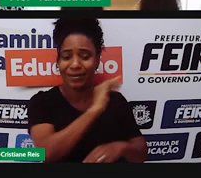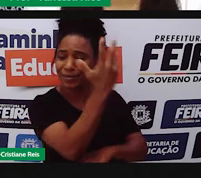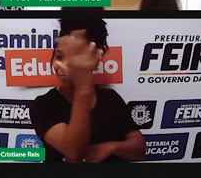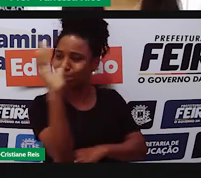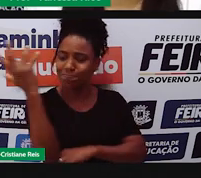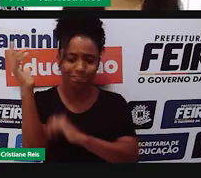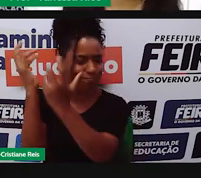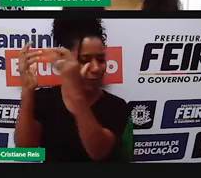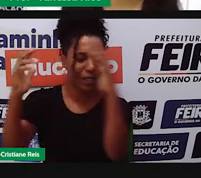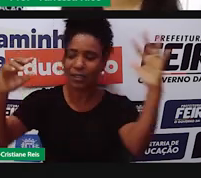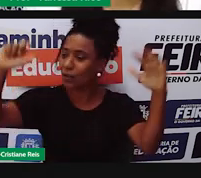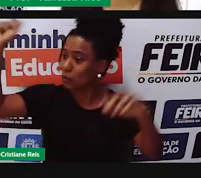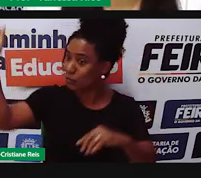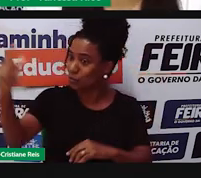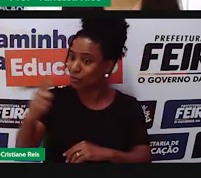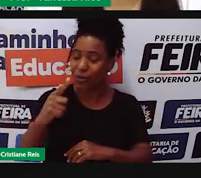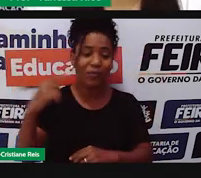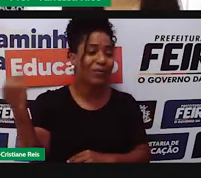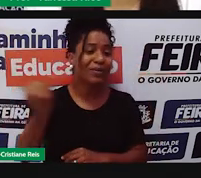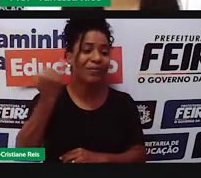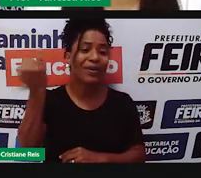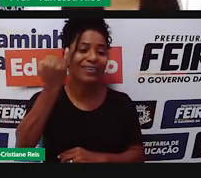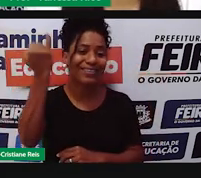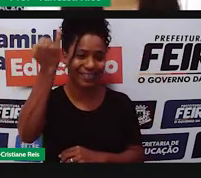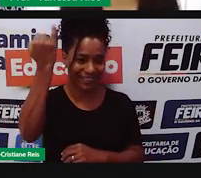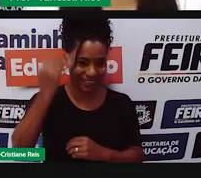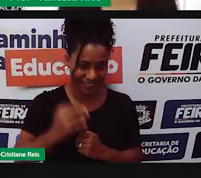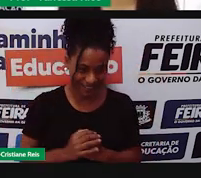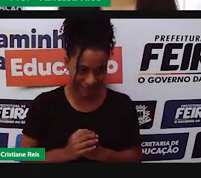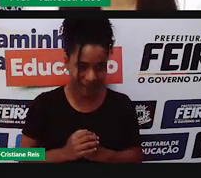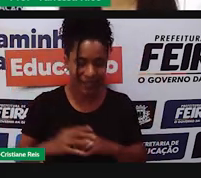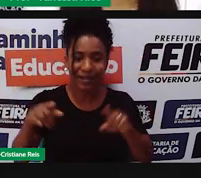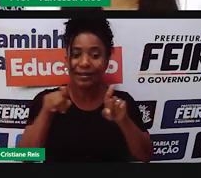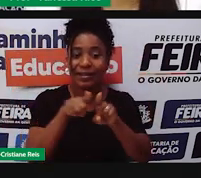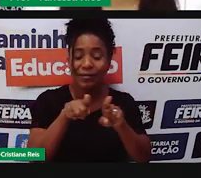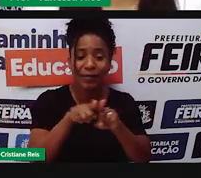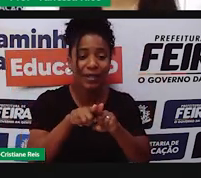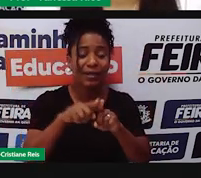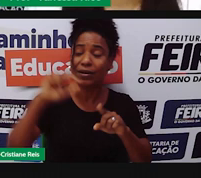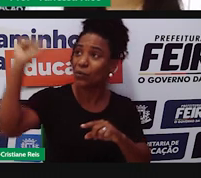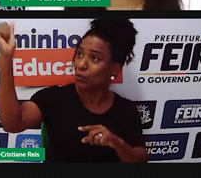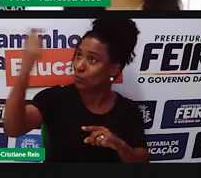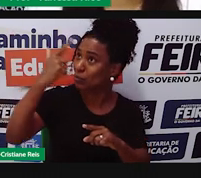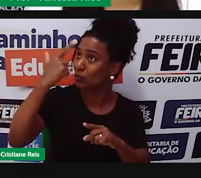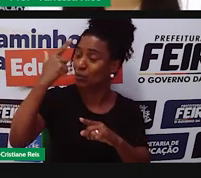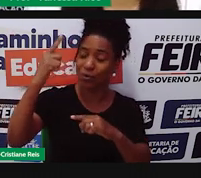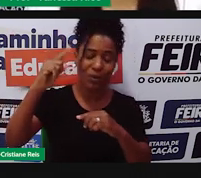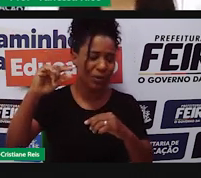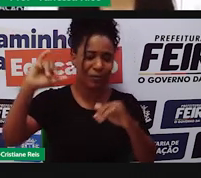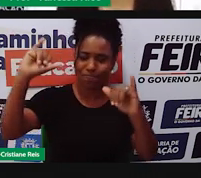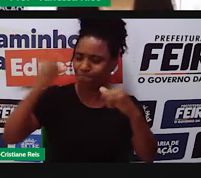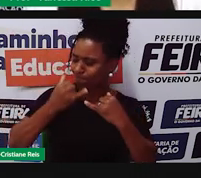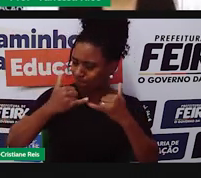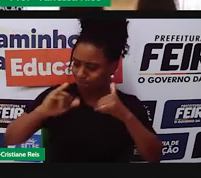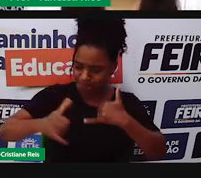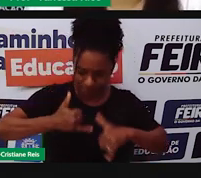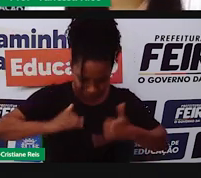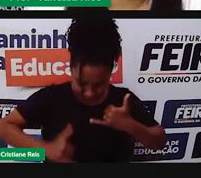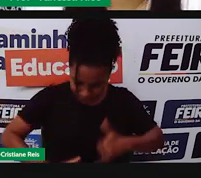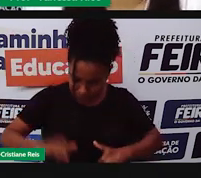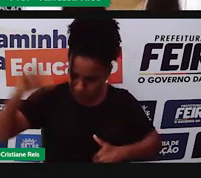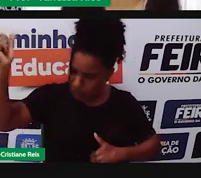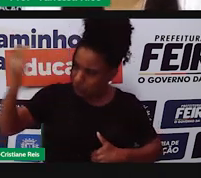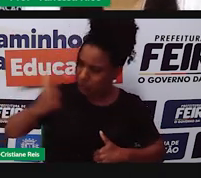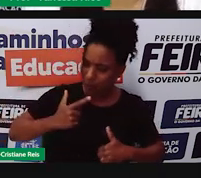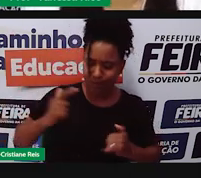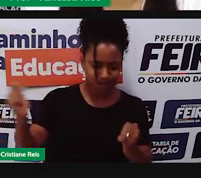né? E também como o sol pode nos oferecer aí a sua energia térmica, a sua energia